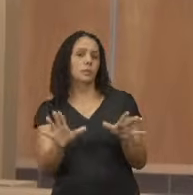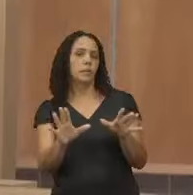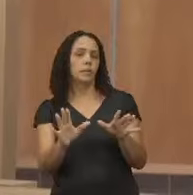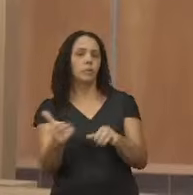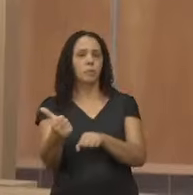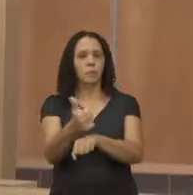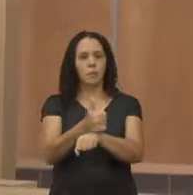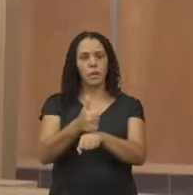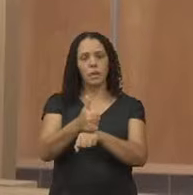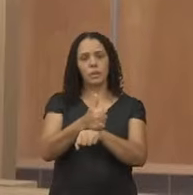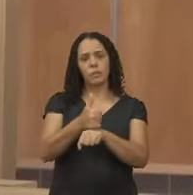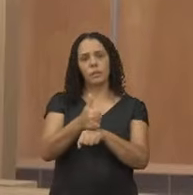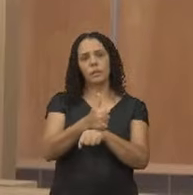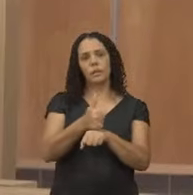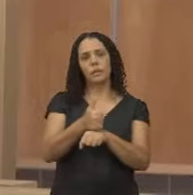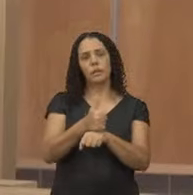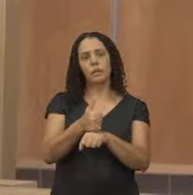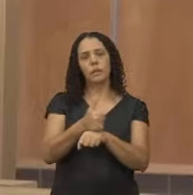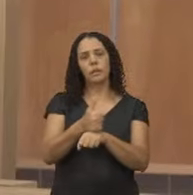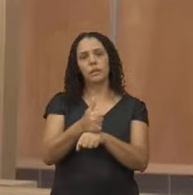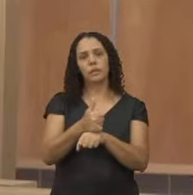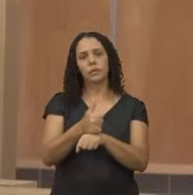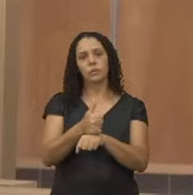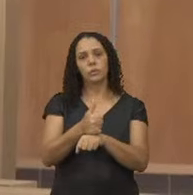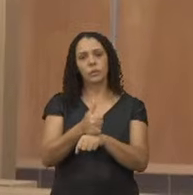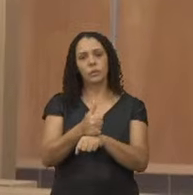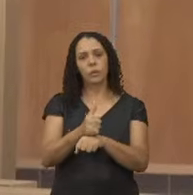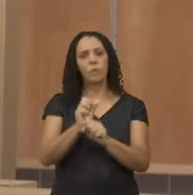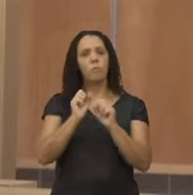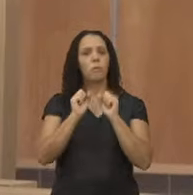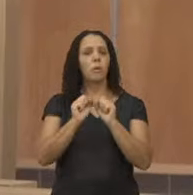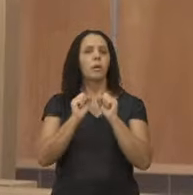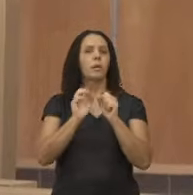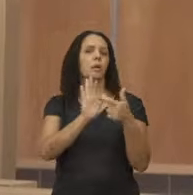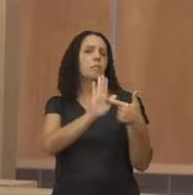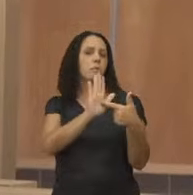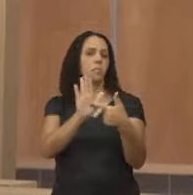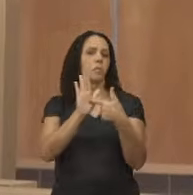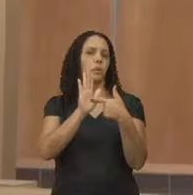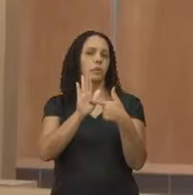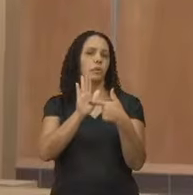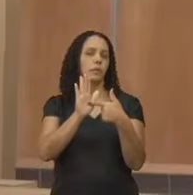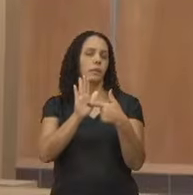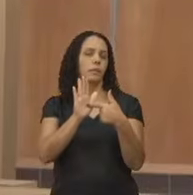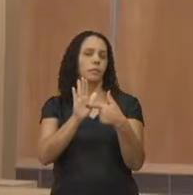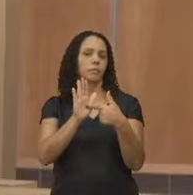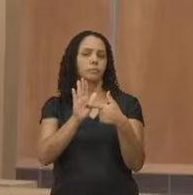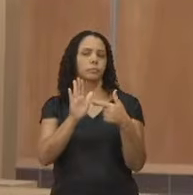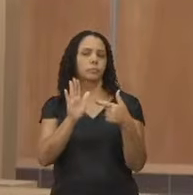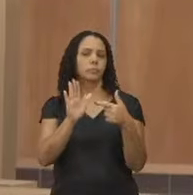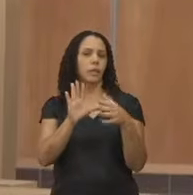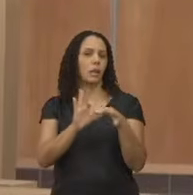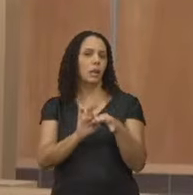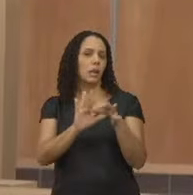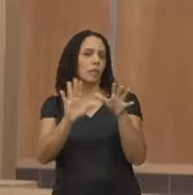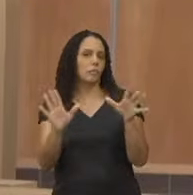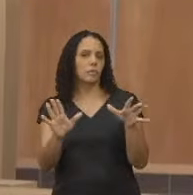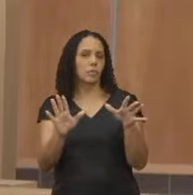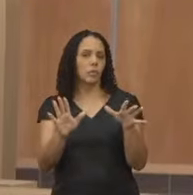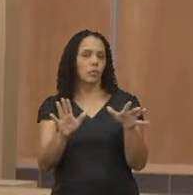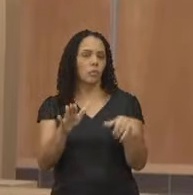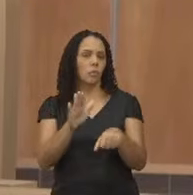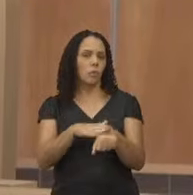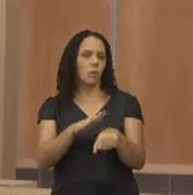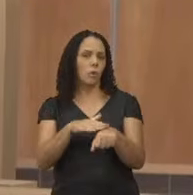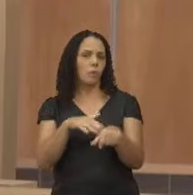o artista poder expor tranquilamente o seu